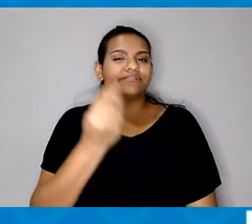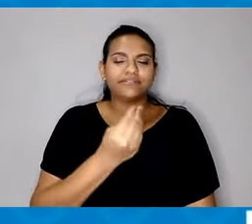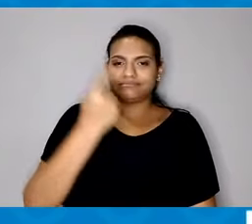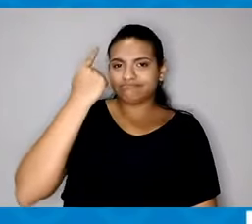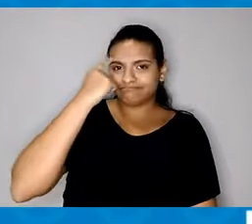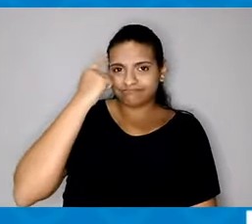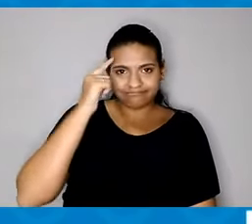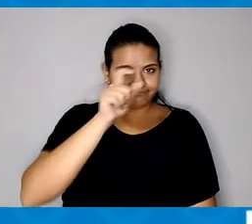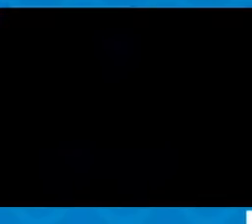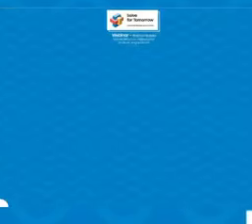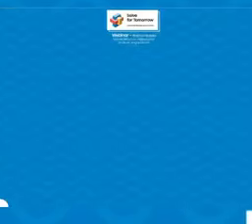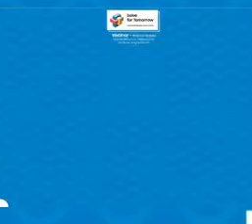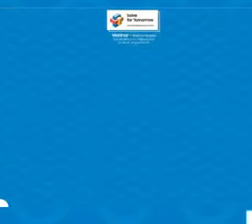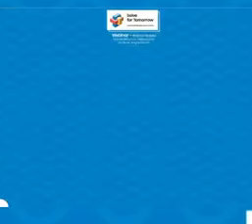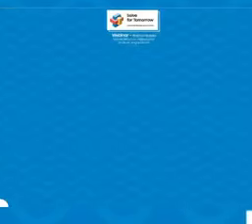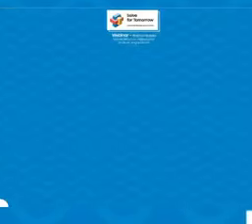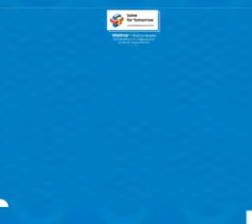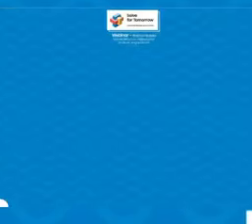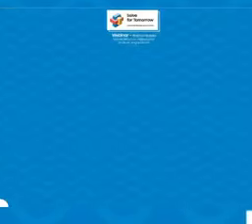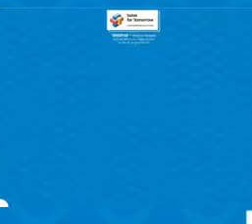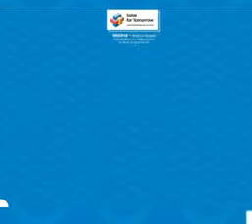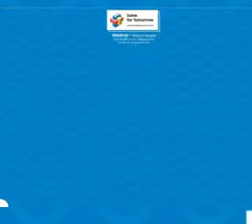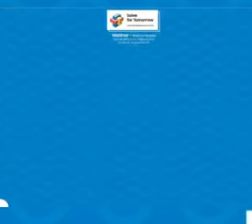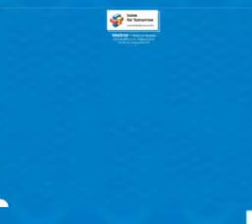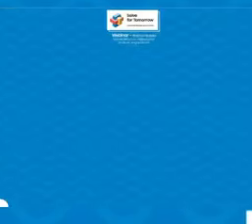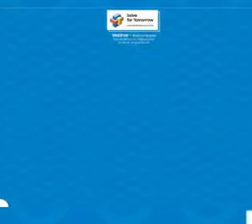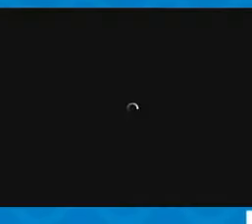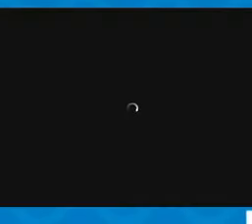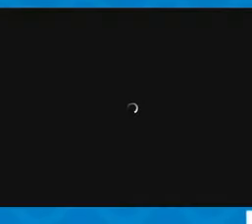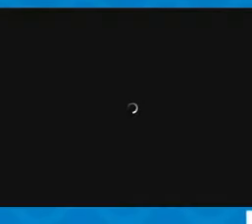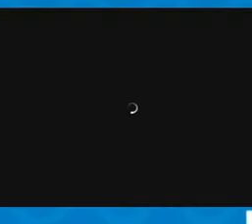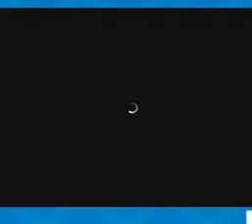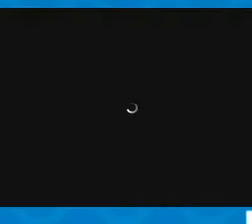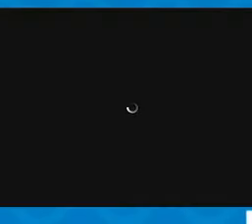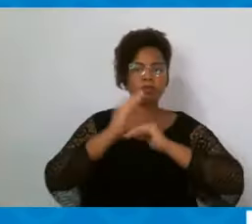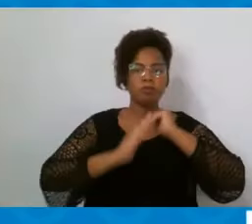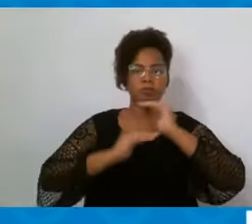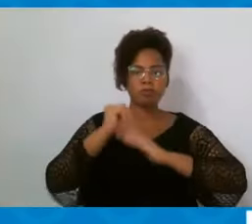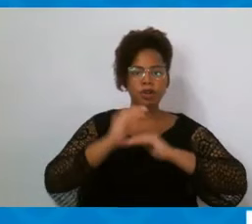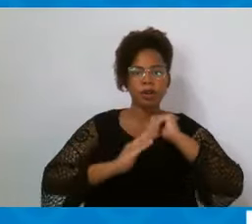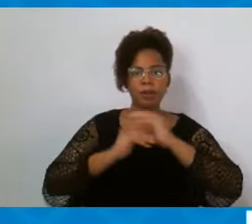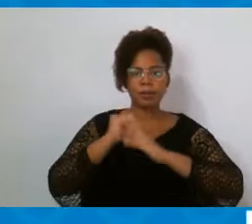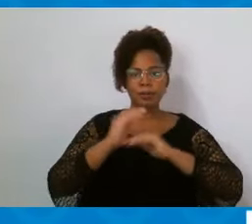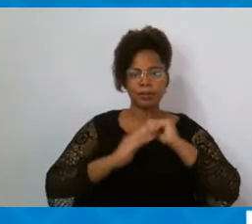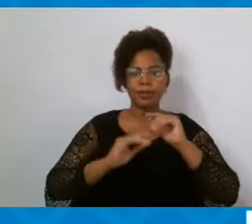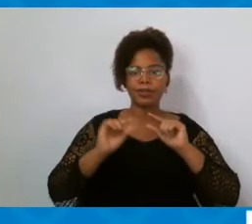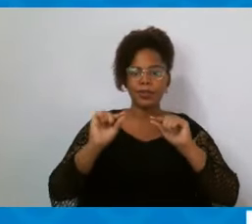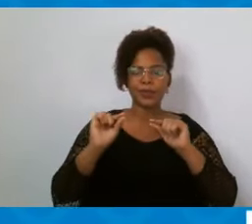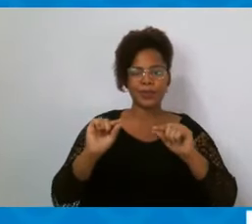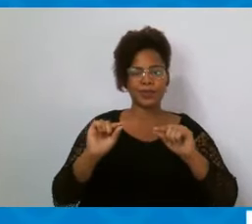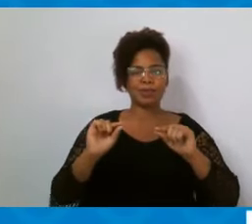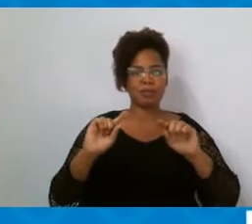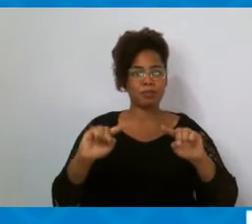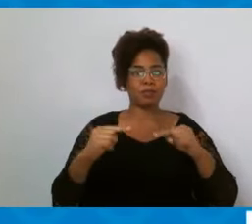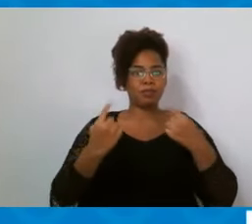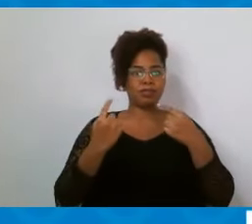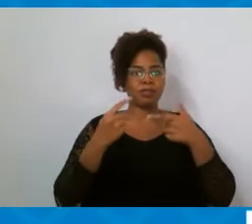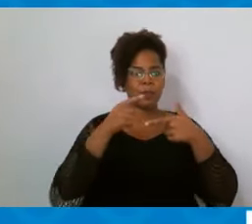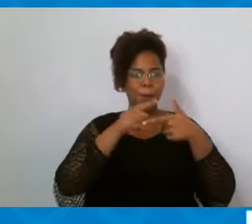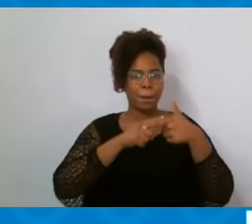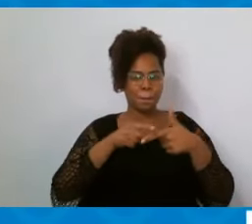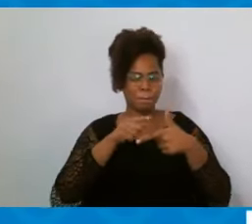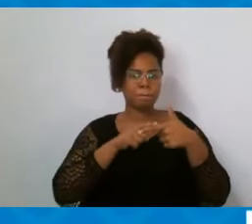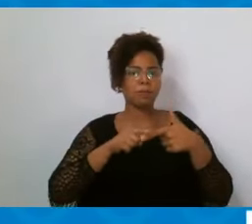que vivenciou, experimentou, né, na prática, a construção de um desafio, né, foi